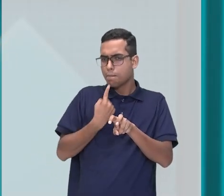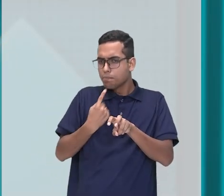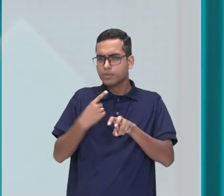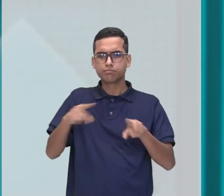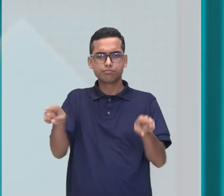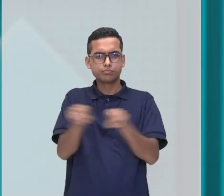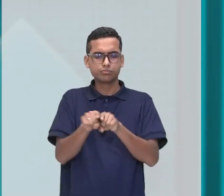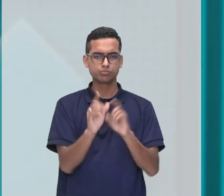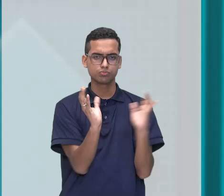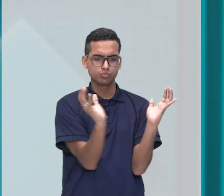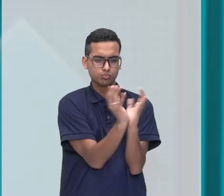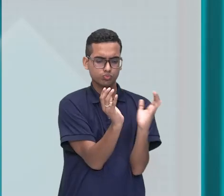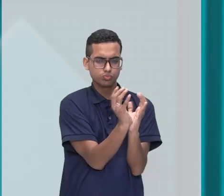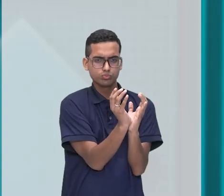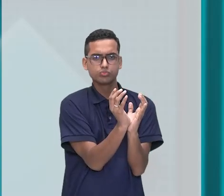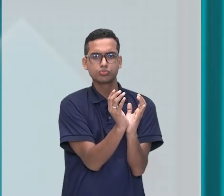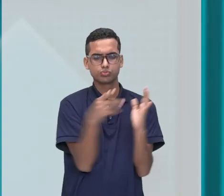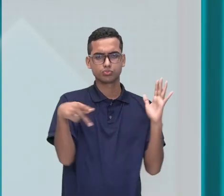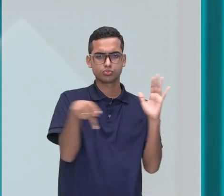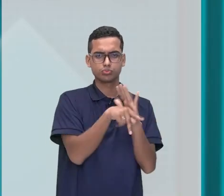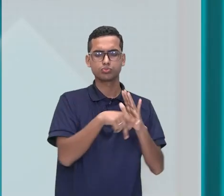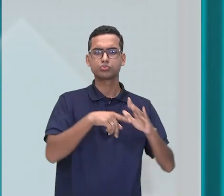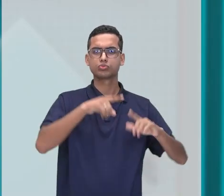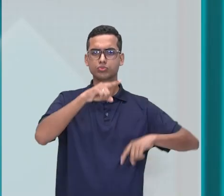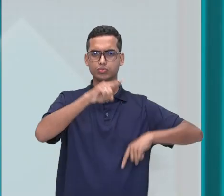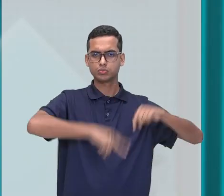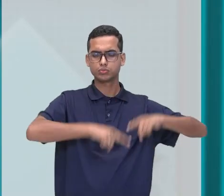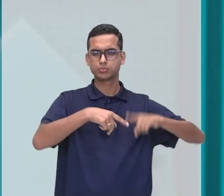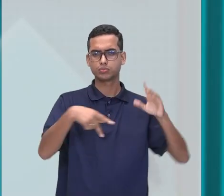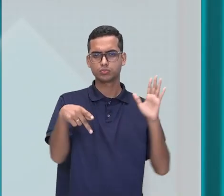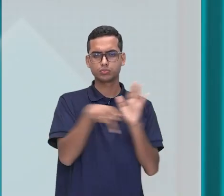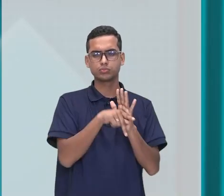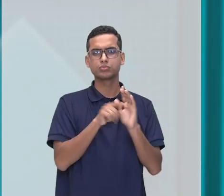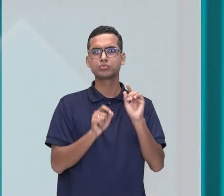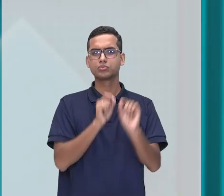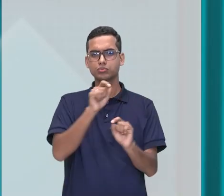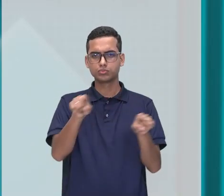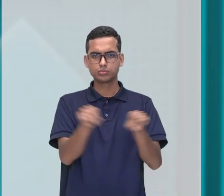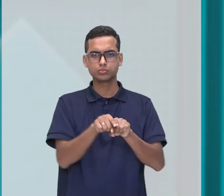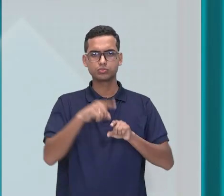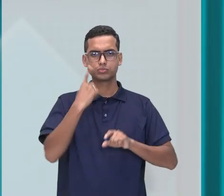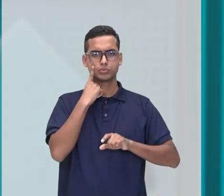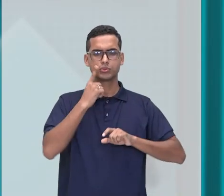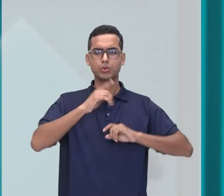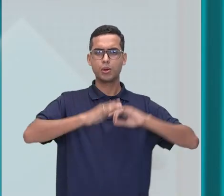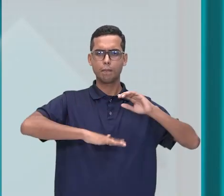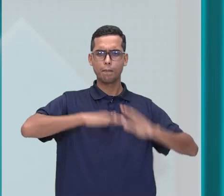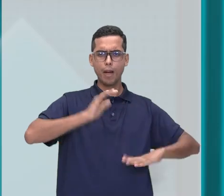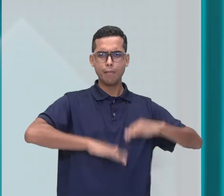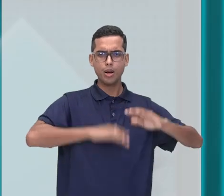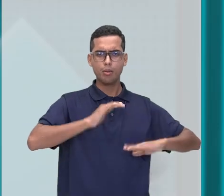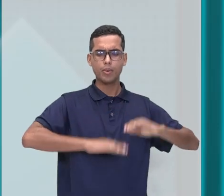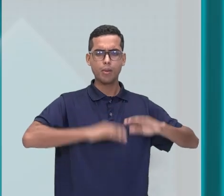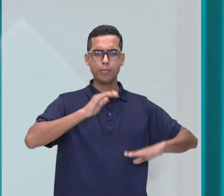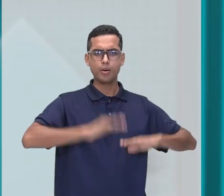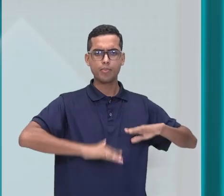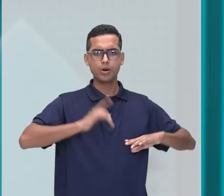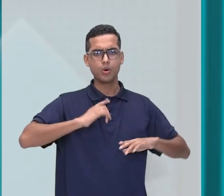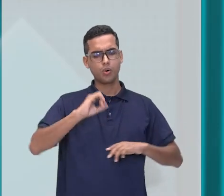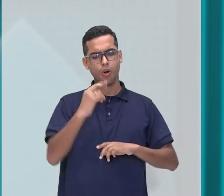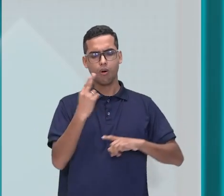de artistas, de músicos, desculpa, que toca o quê? Instrumento de percussão, né? Que são